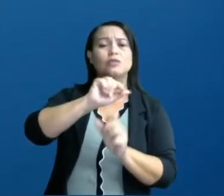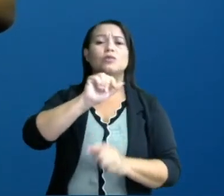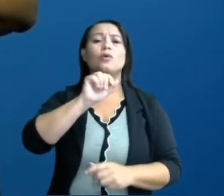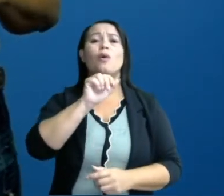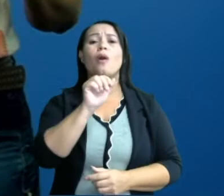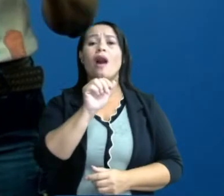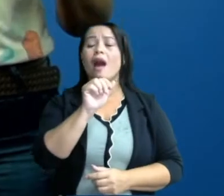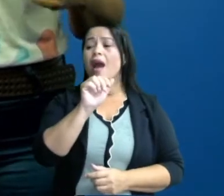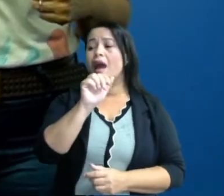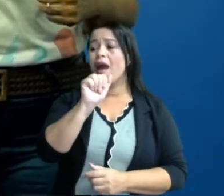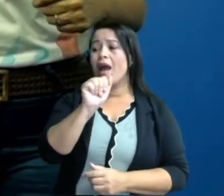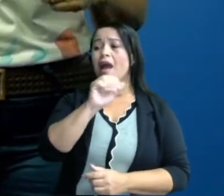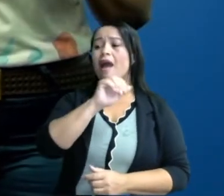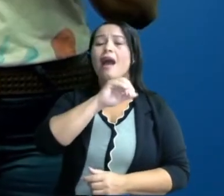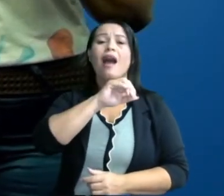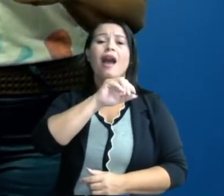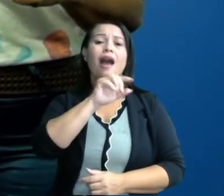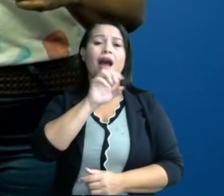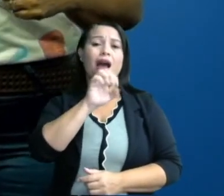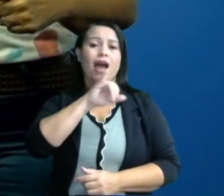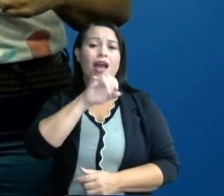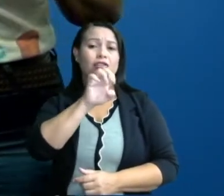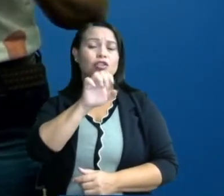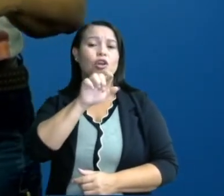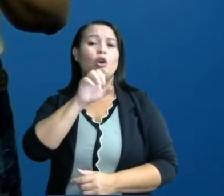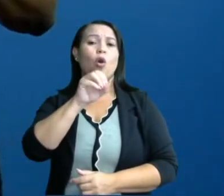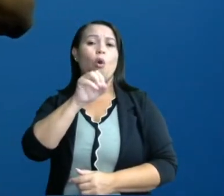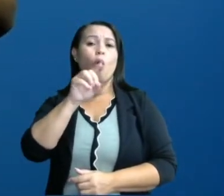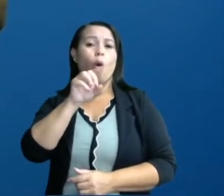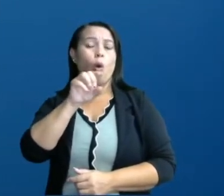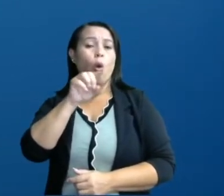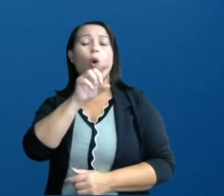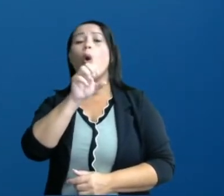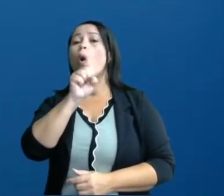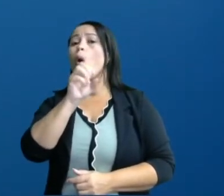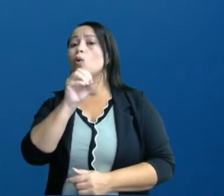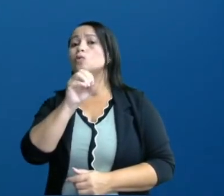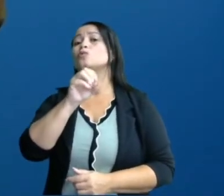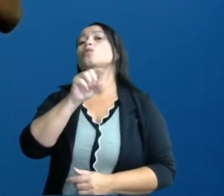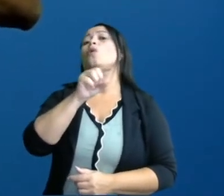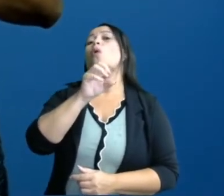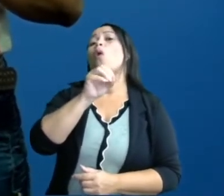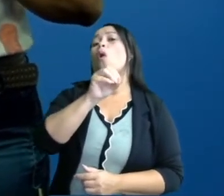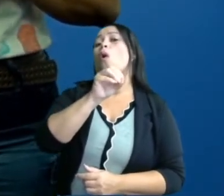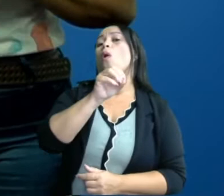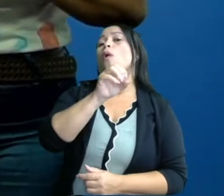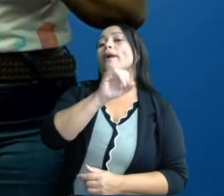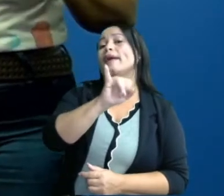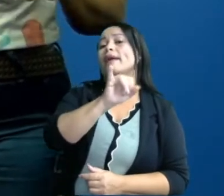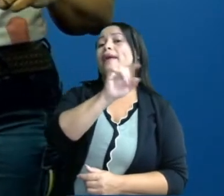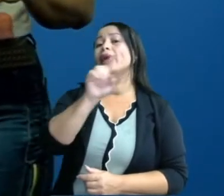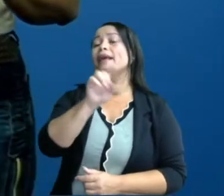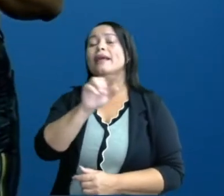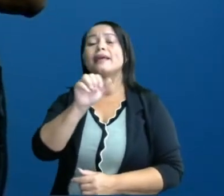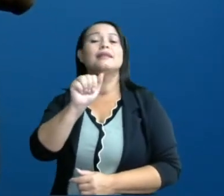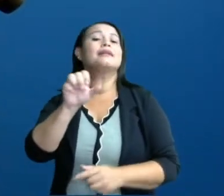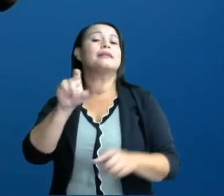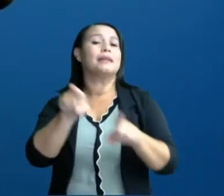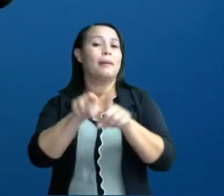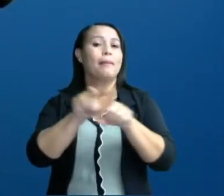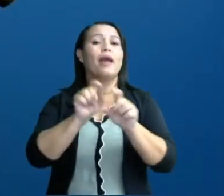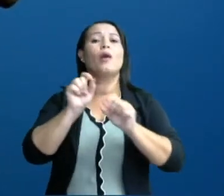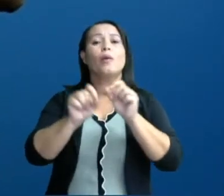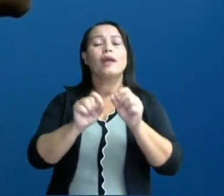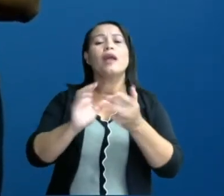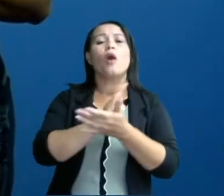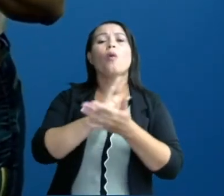agem, oso, esa, isa com S, regulares morfológicas. Então,